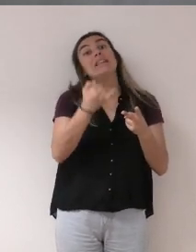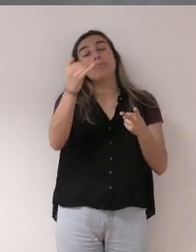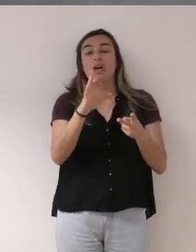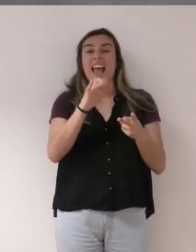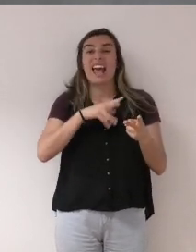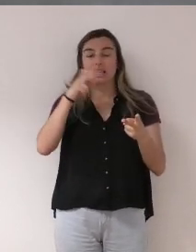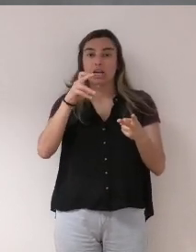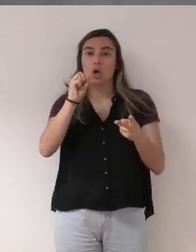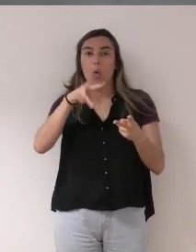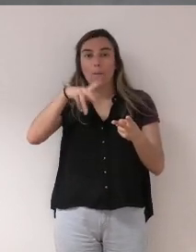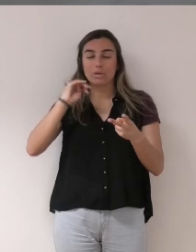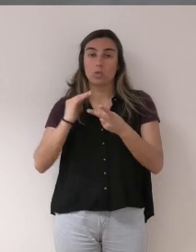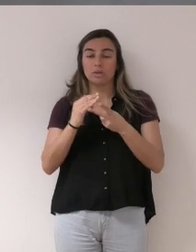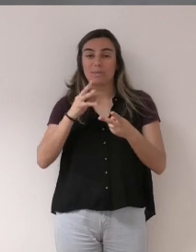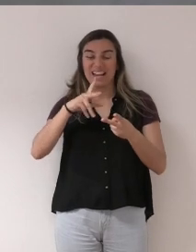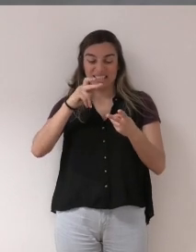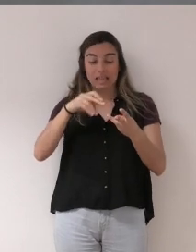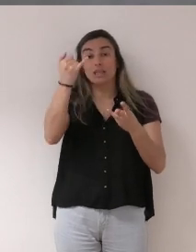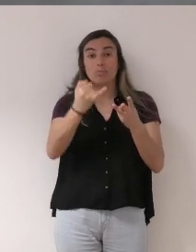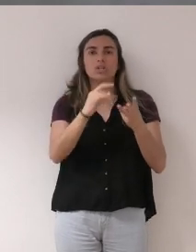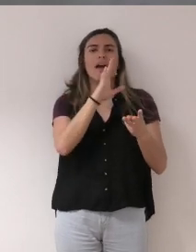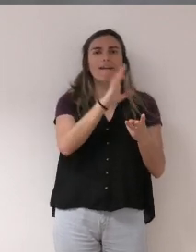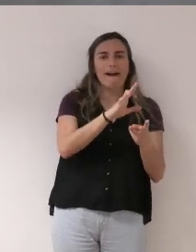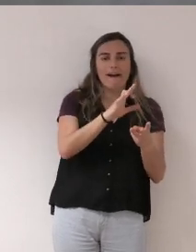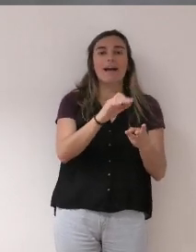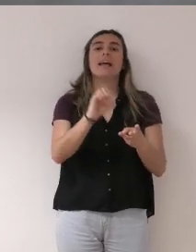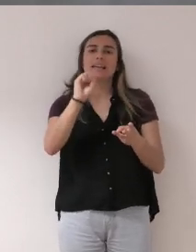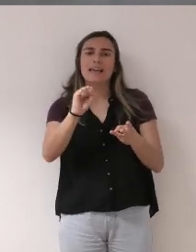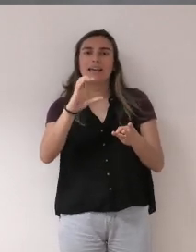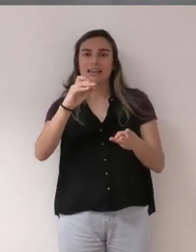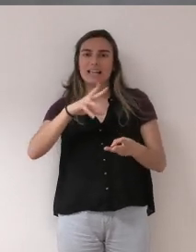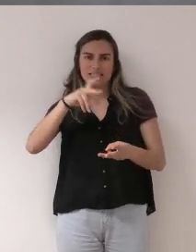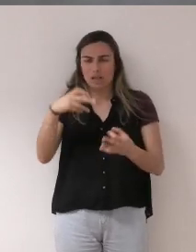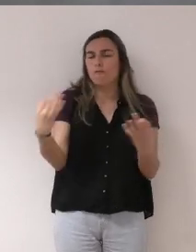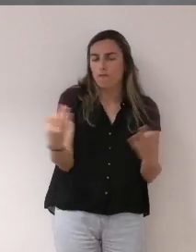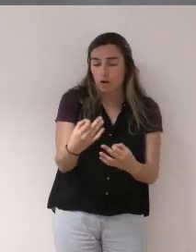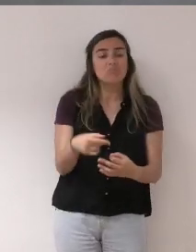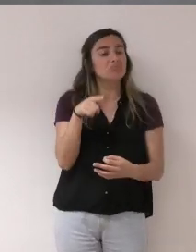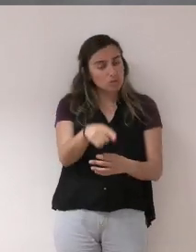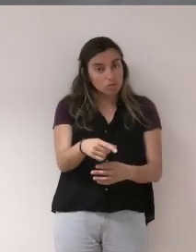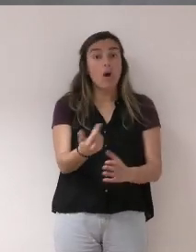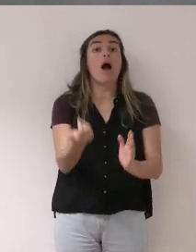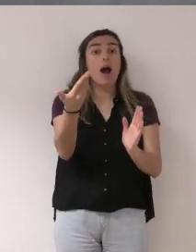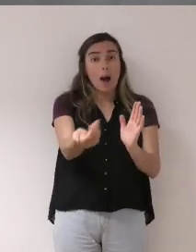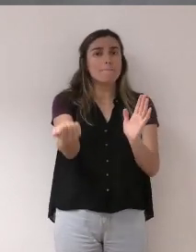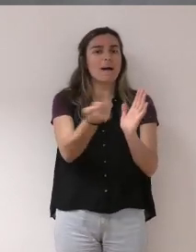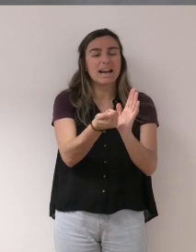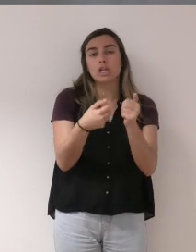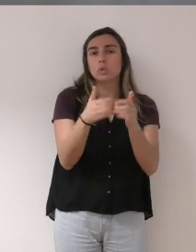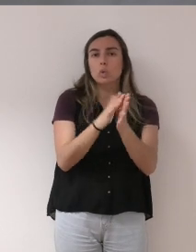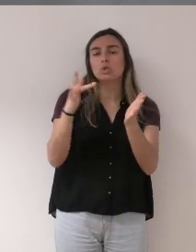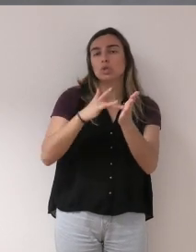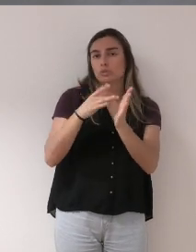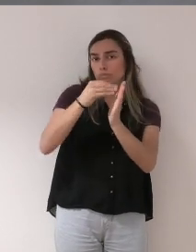Gomes Cancela e depois H.G. Cancela. Não é? E isto tudo está muito bem patente nas obras dele, não é? No